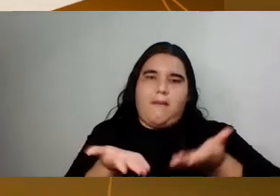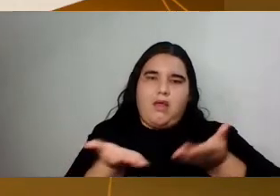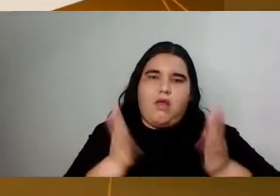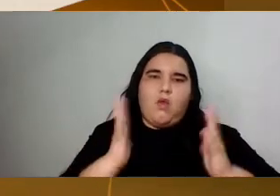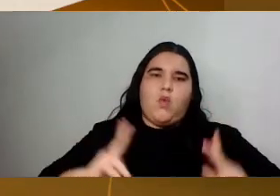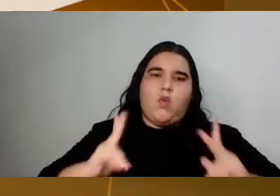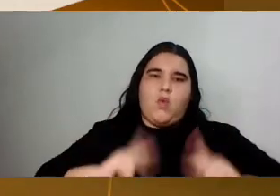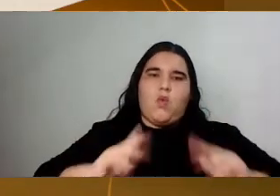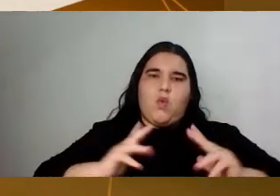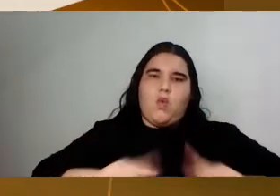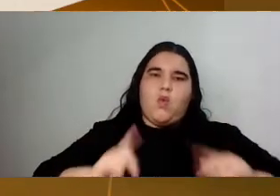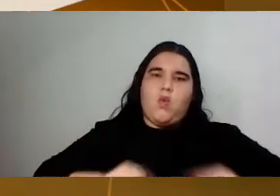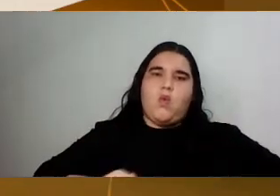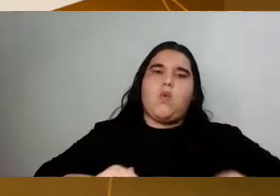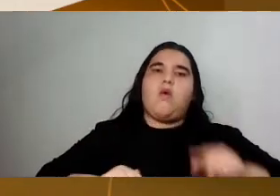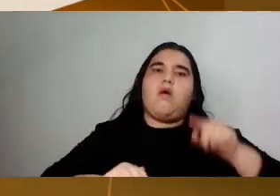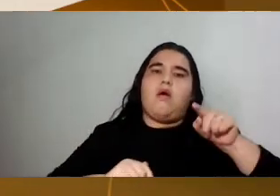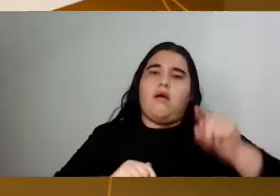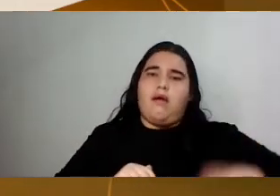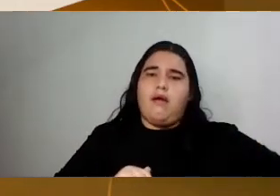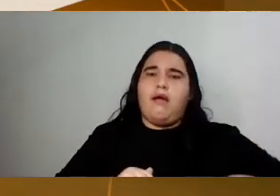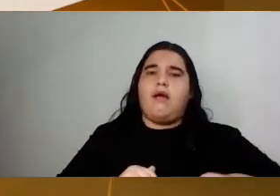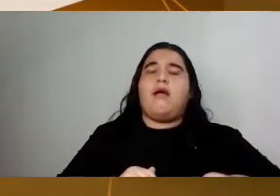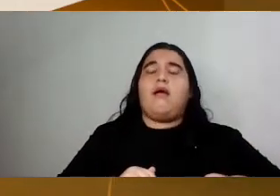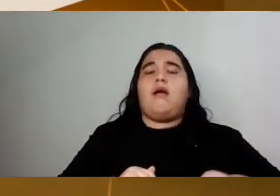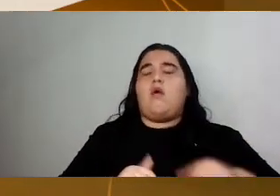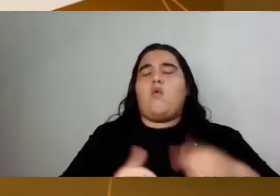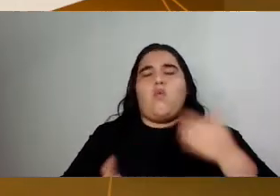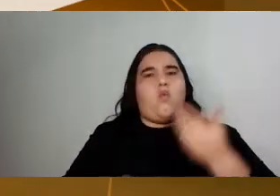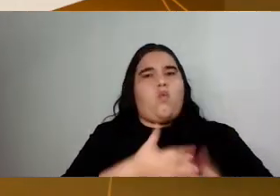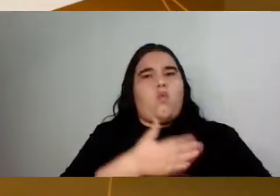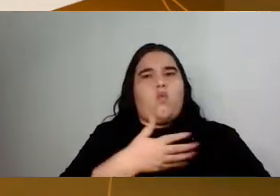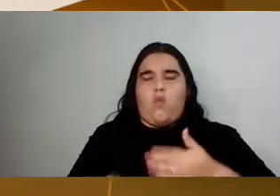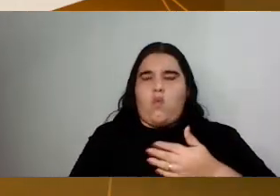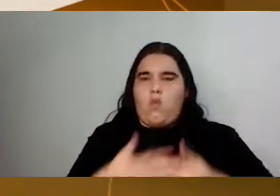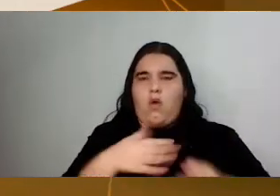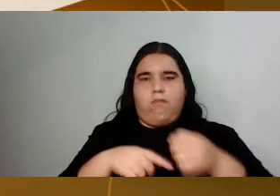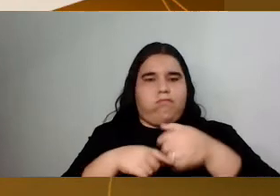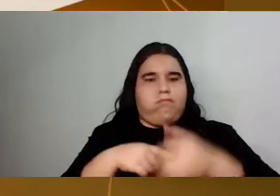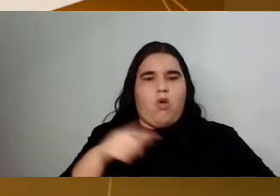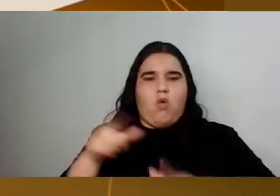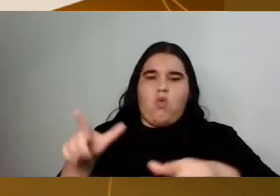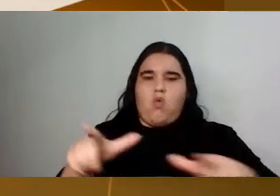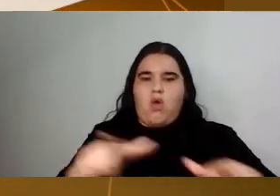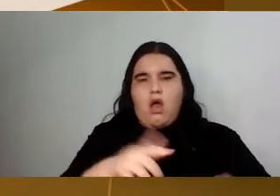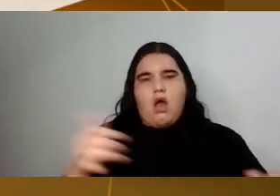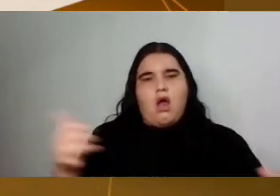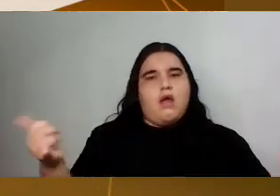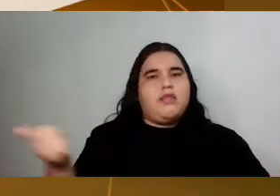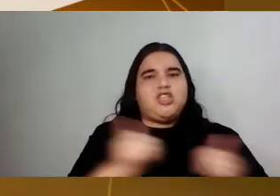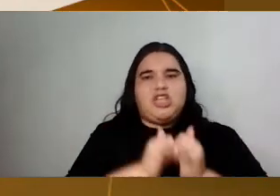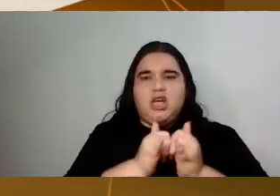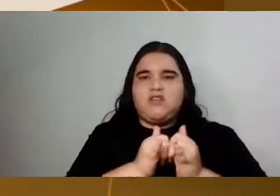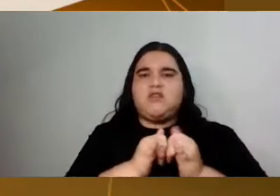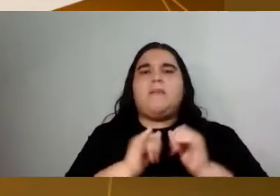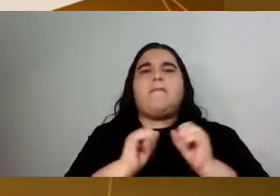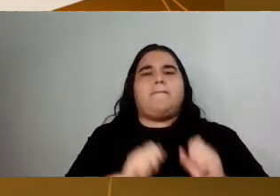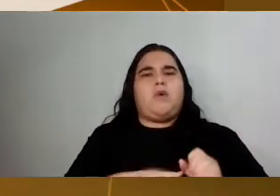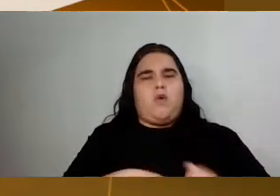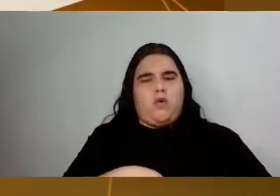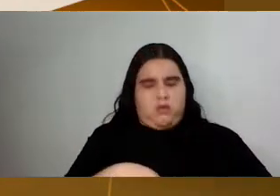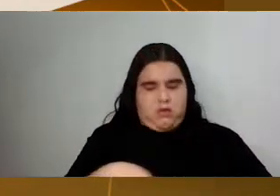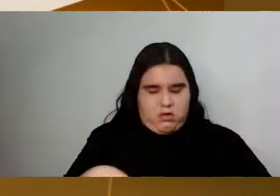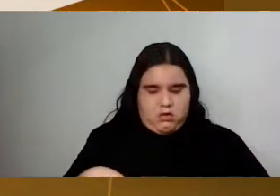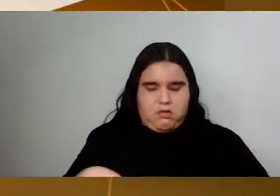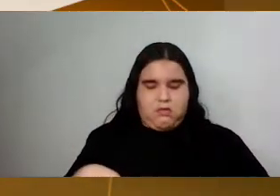máquina dele ela é bem nômade, né? Ela pode estar em qualquer subestação da Chess. A gente tem uma vasta quantidade de subestações, né, que ele colocou mais de